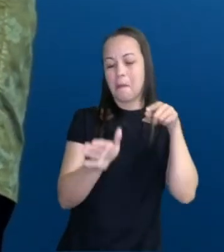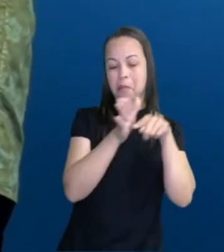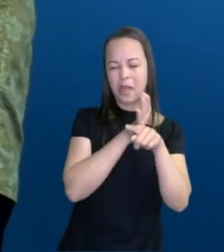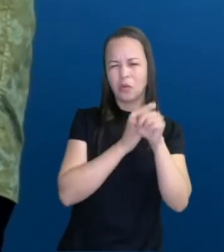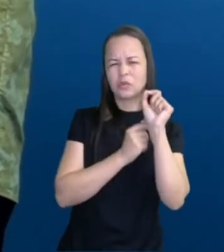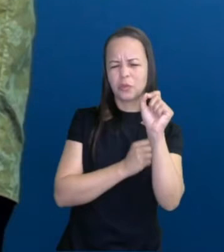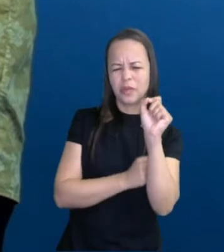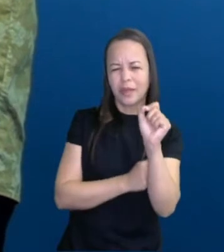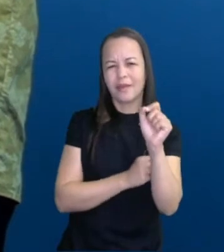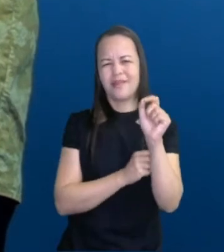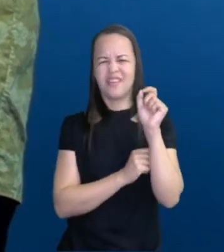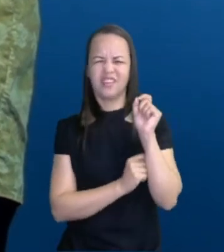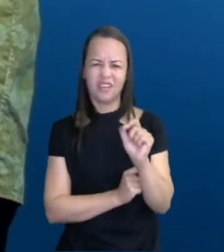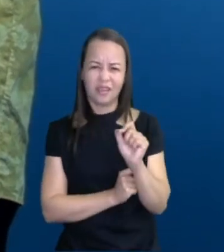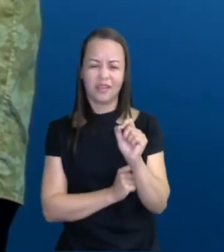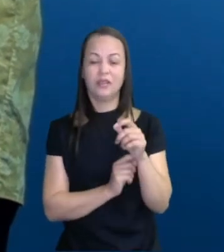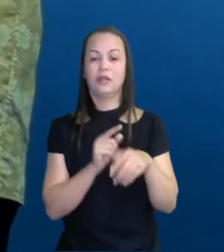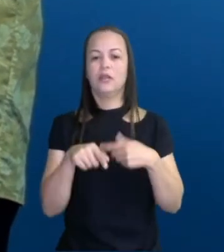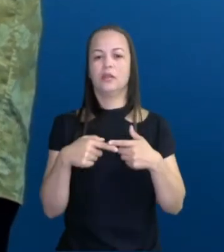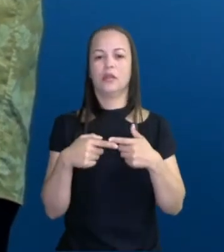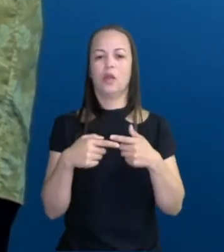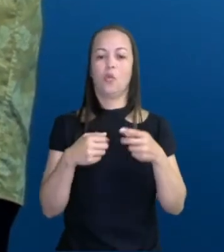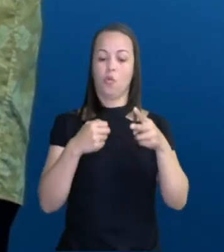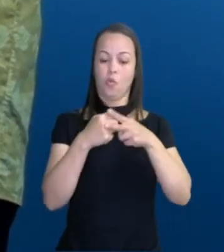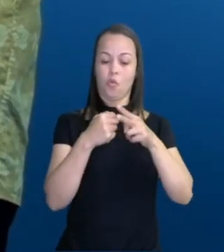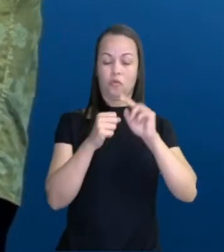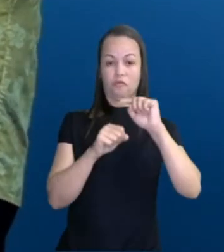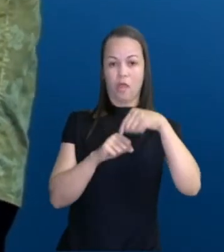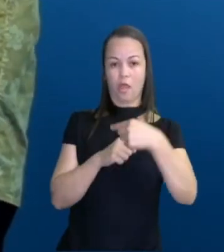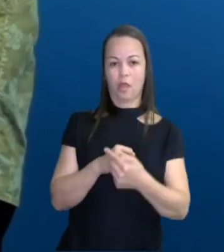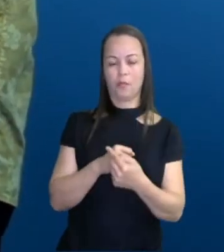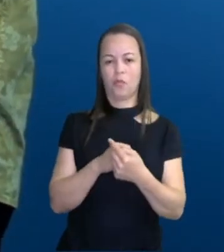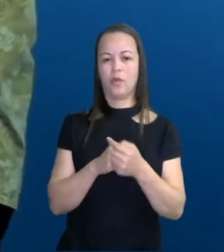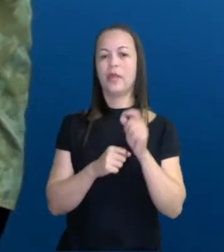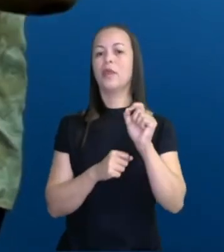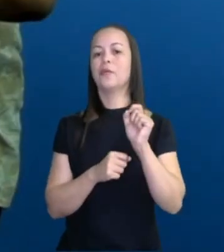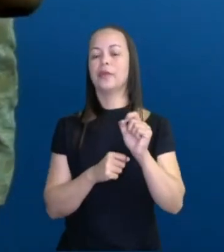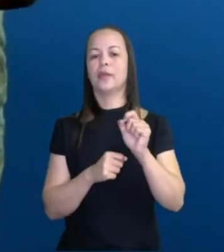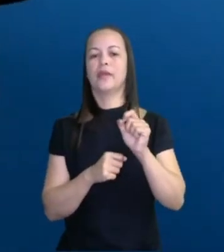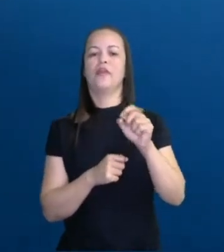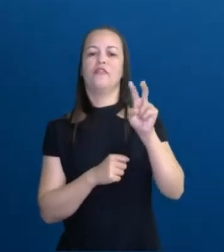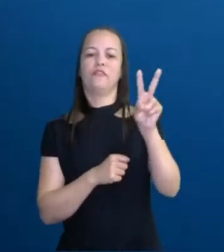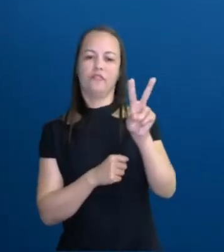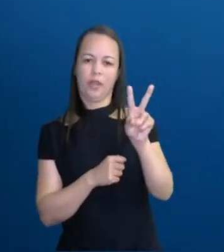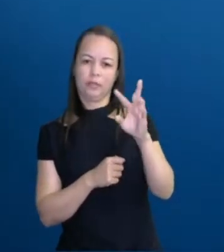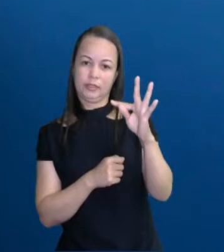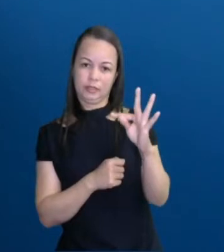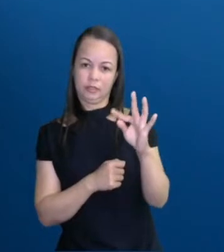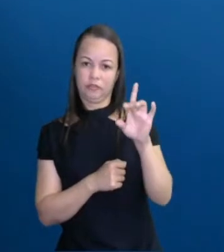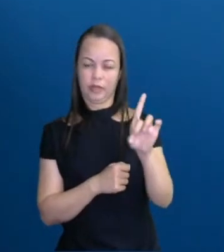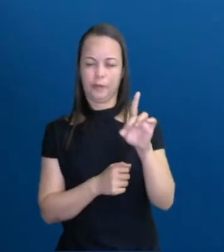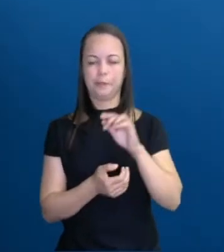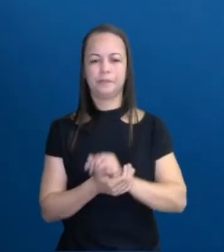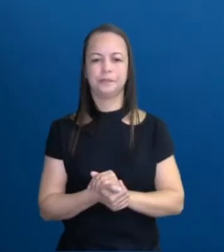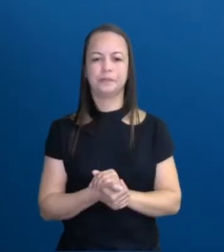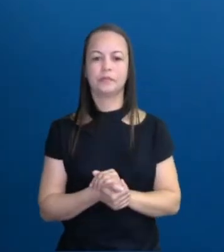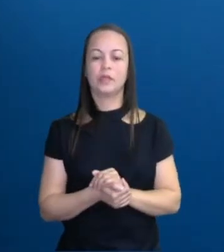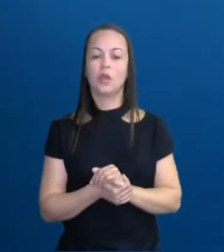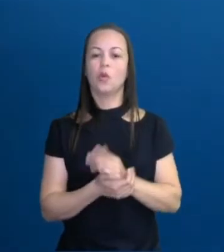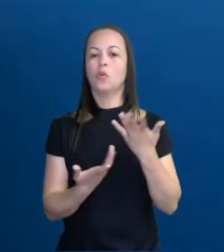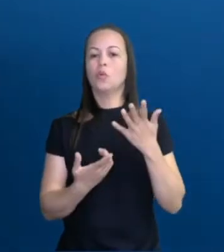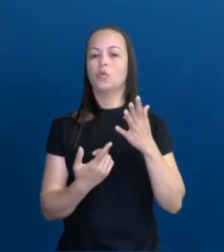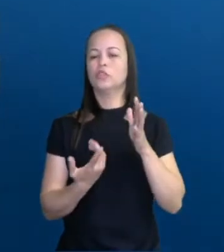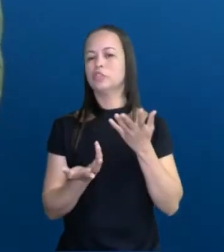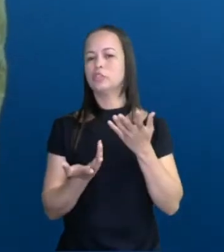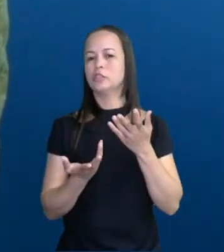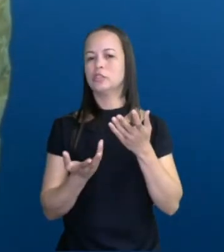ou quem após um verbo, esse verbo ele é transitivo direto. Percebam, os resultados mostram.